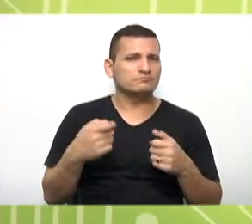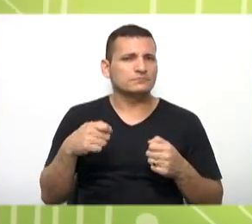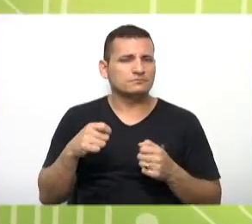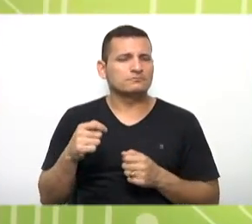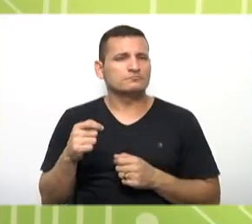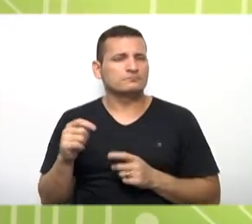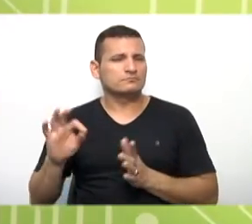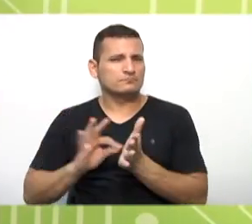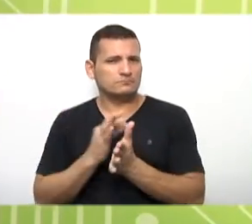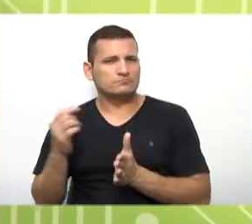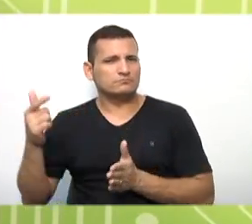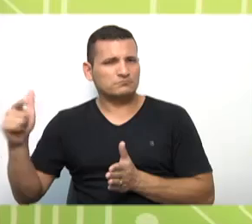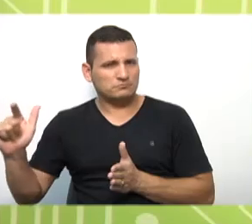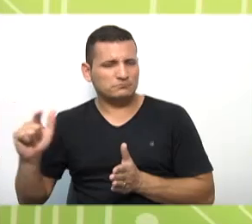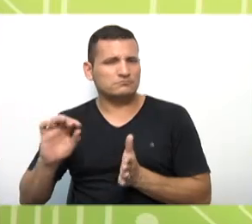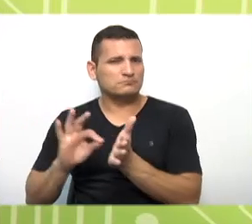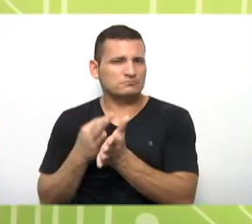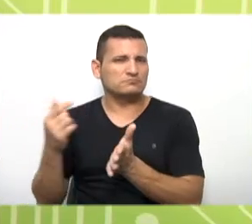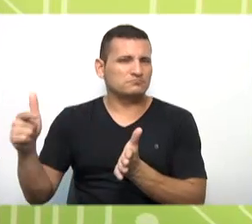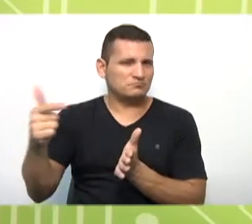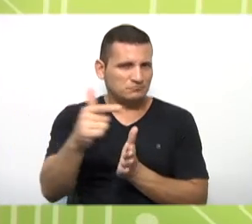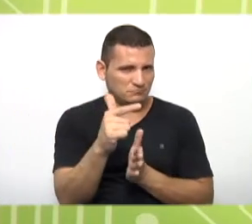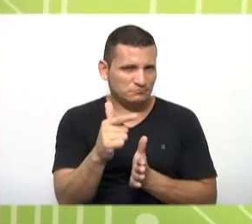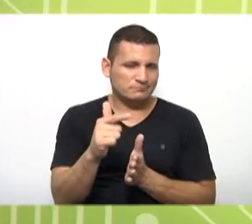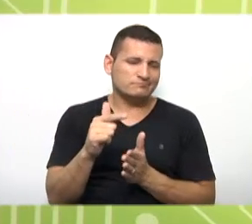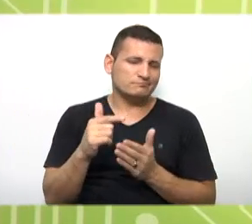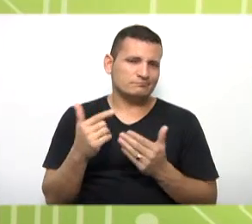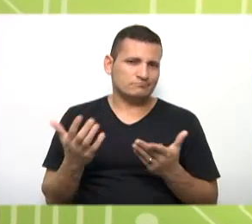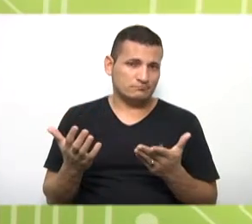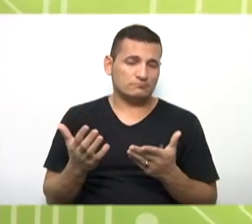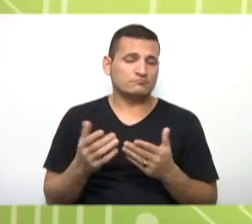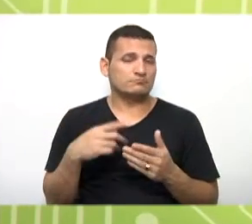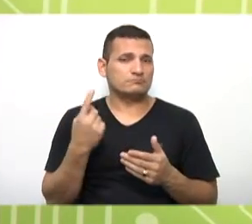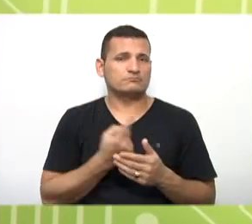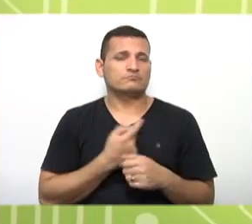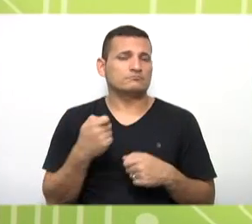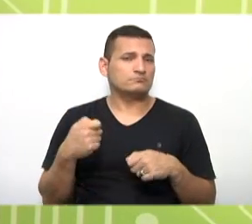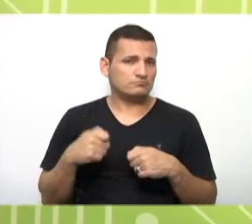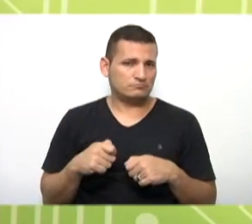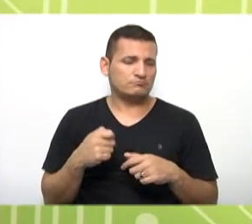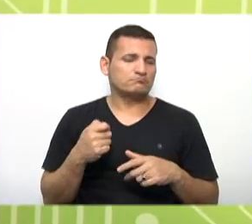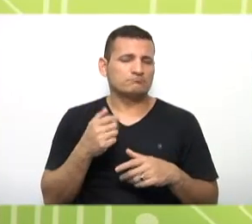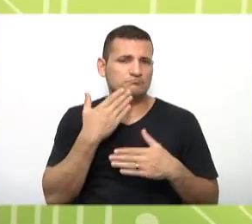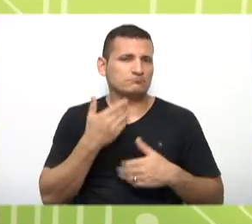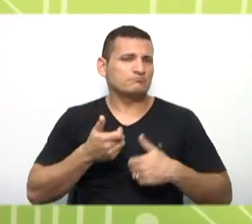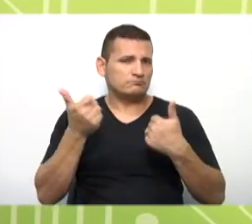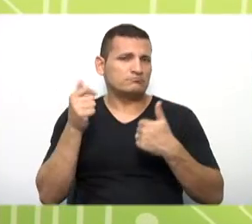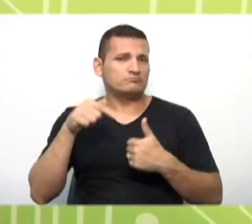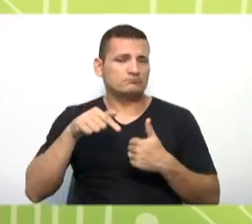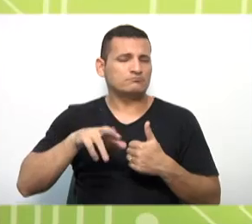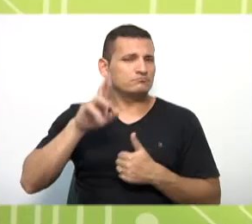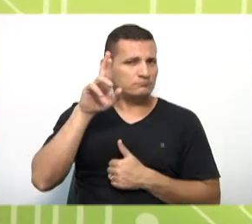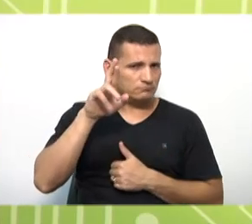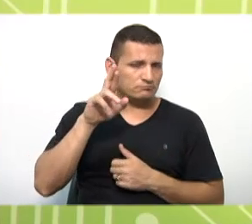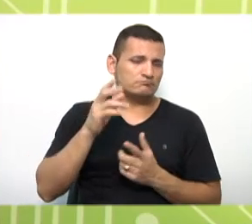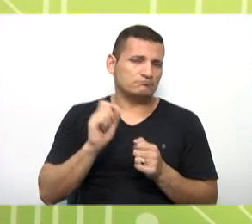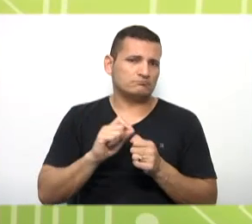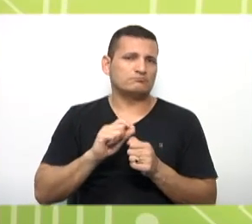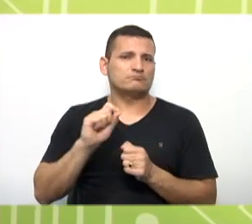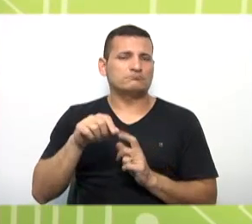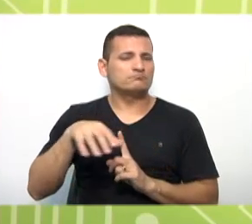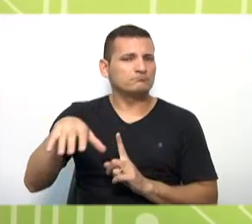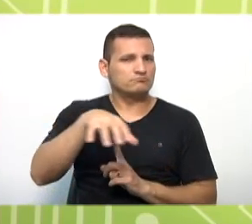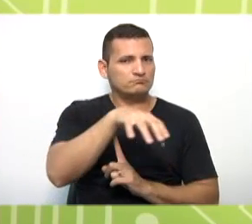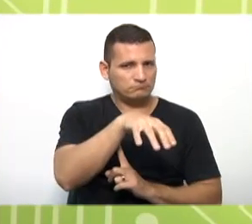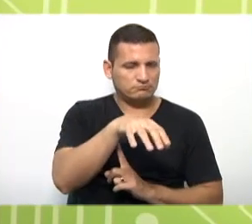de ciclano. Então nós precisamos modernizar aí essa tomada de decisão através da descentralização.